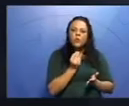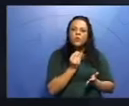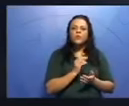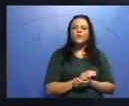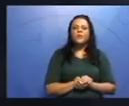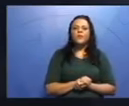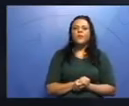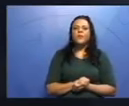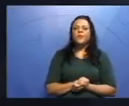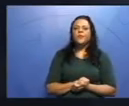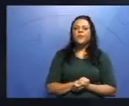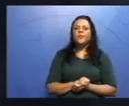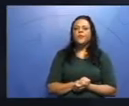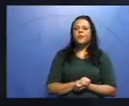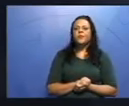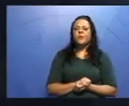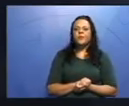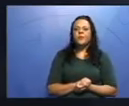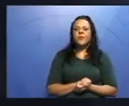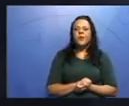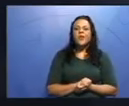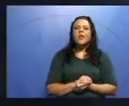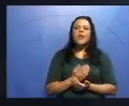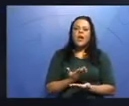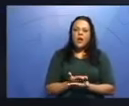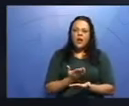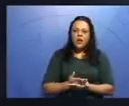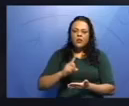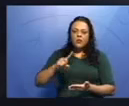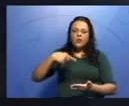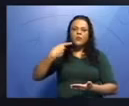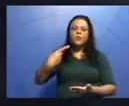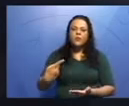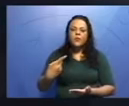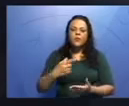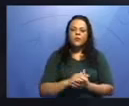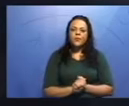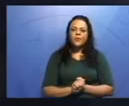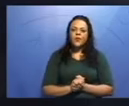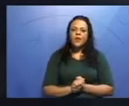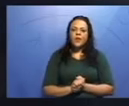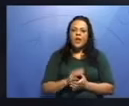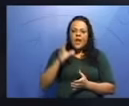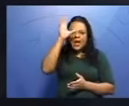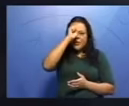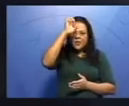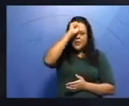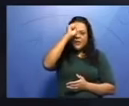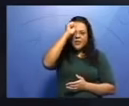Bom, e na próxima aula nós veremos a